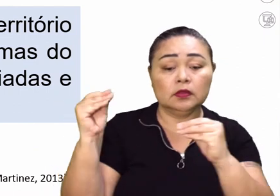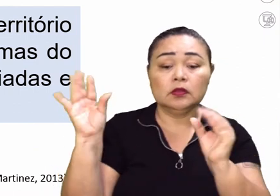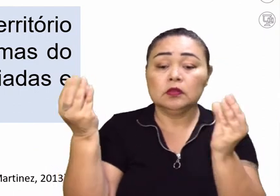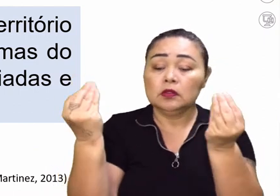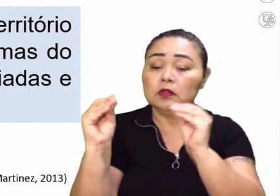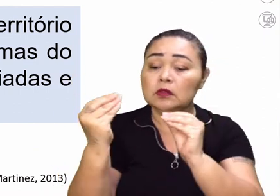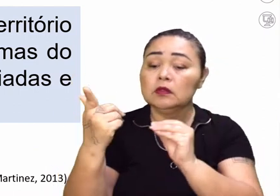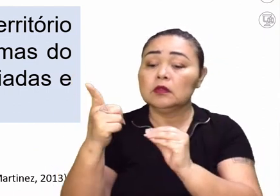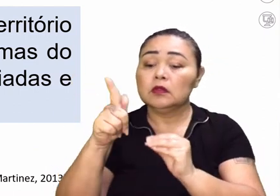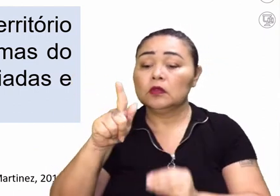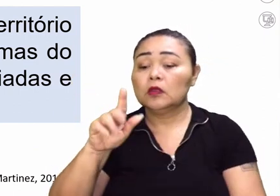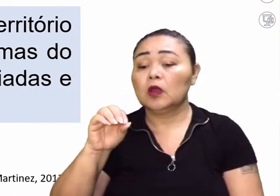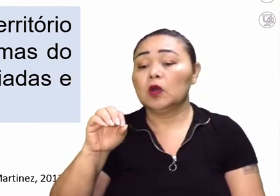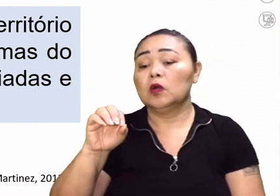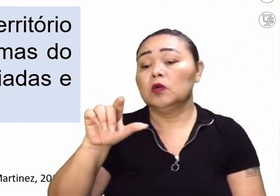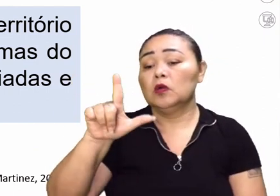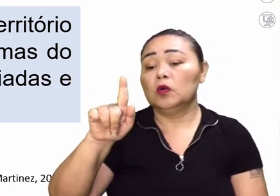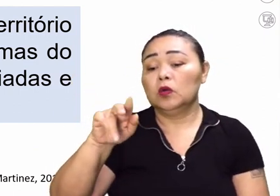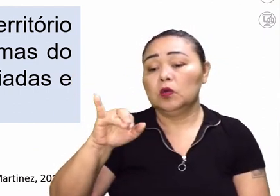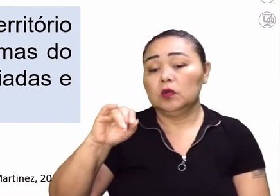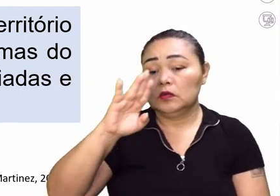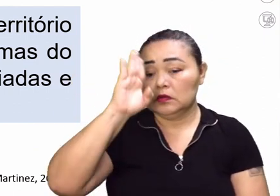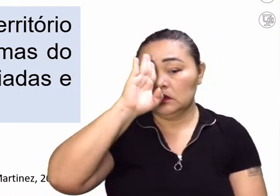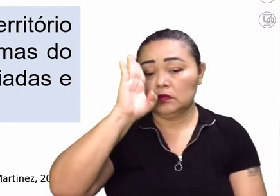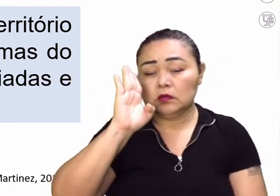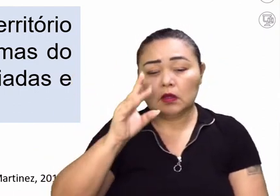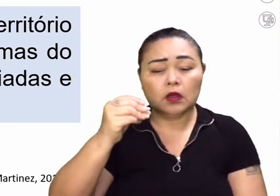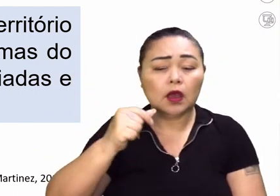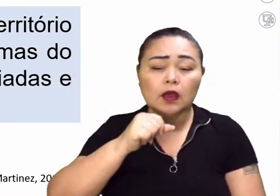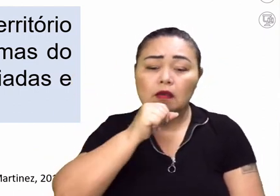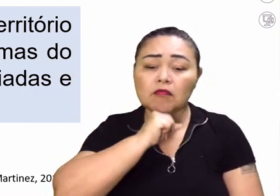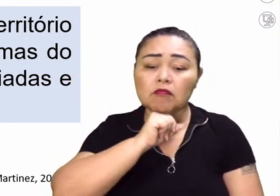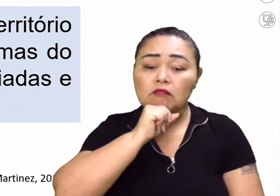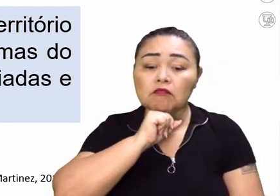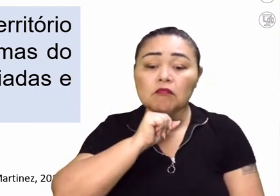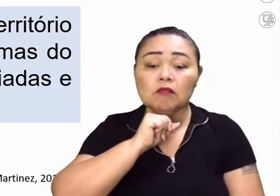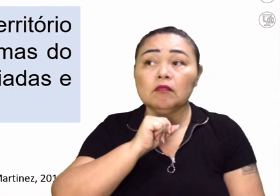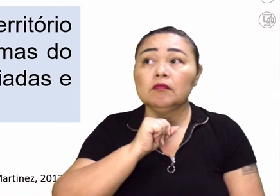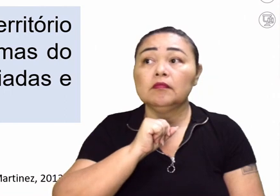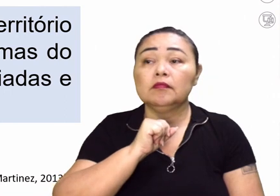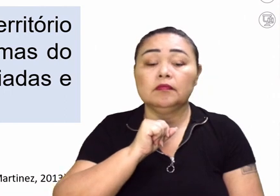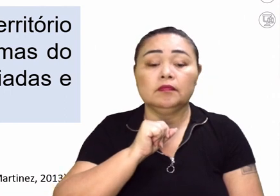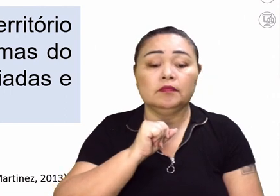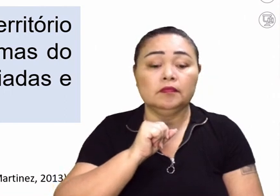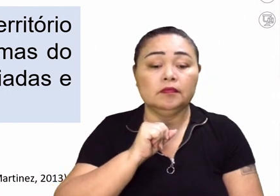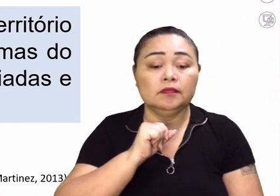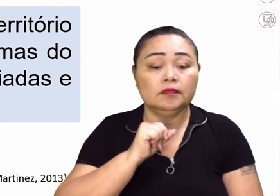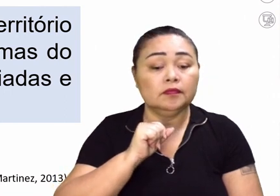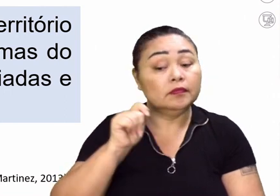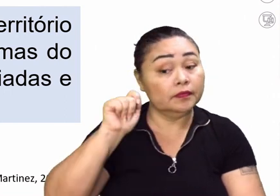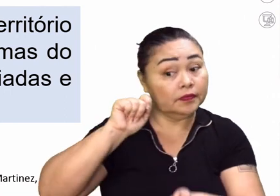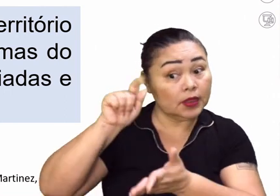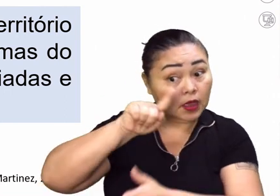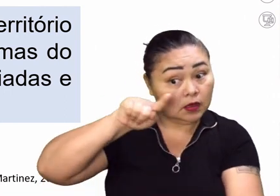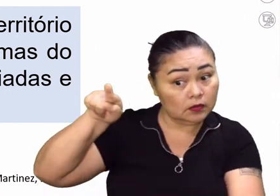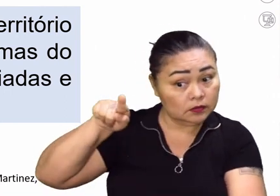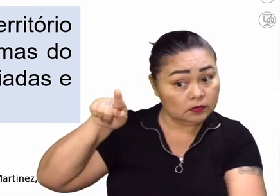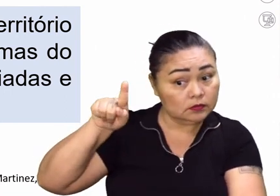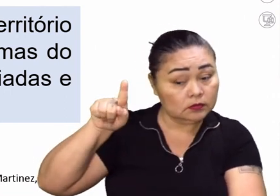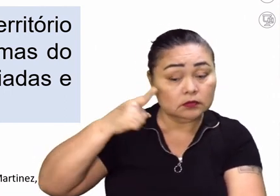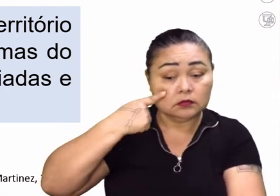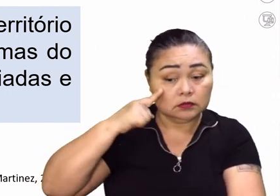as estruturas de informações geológicas do Brasil são muito antigas marque aí nota isso aí